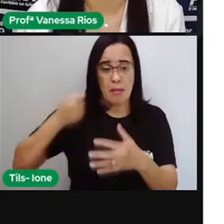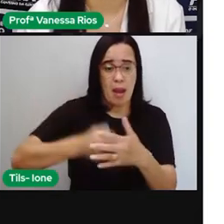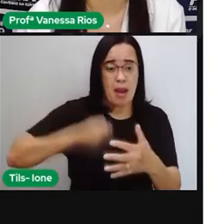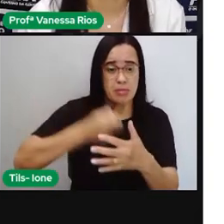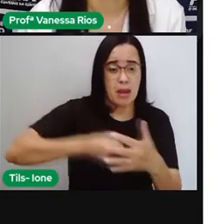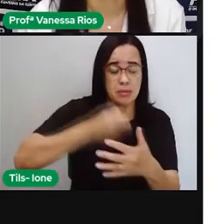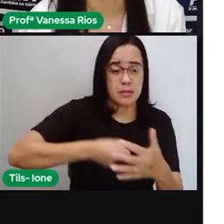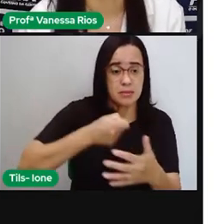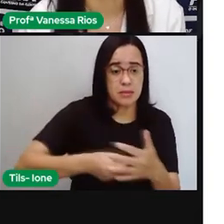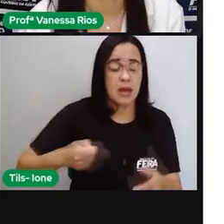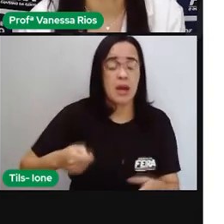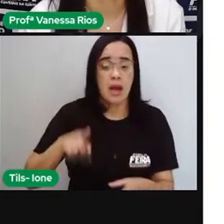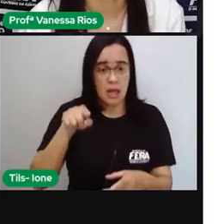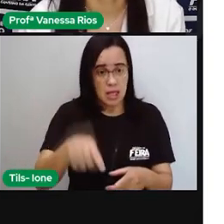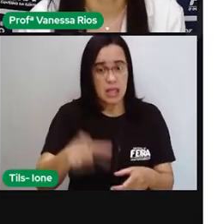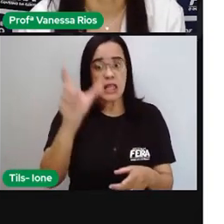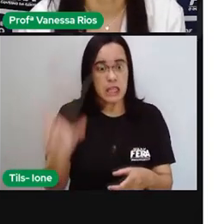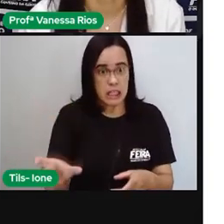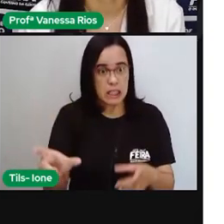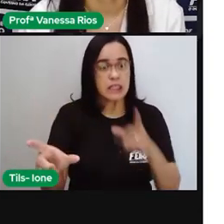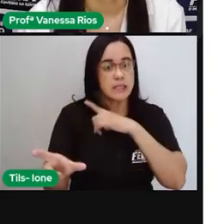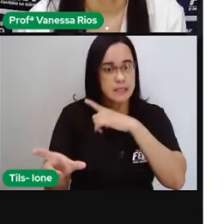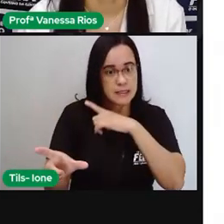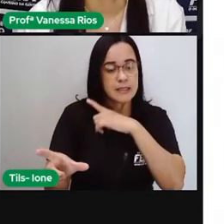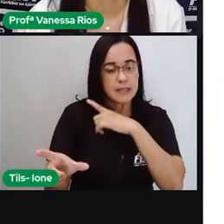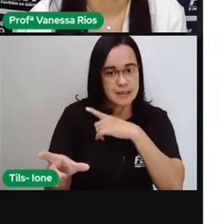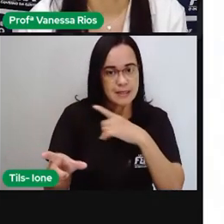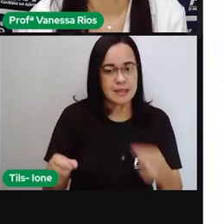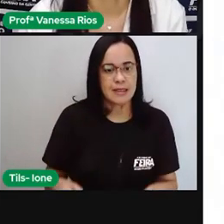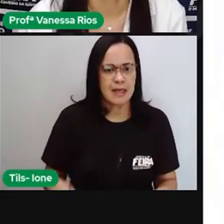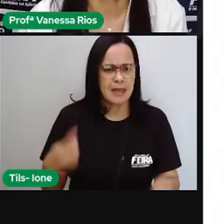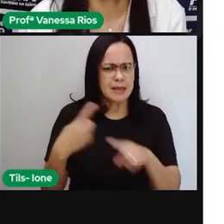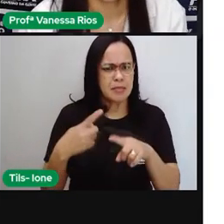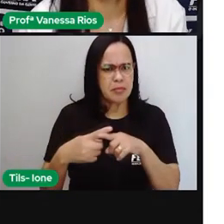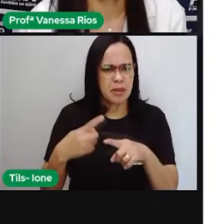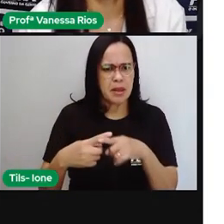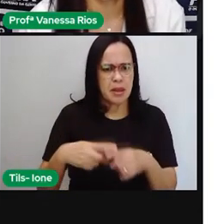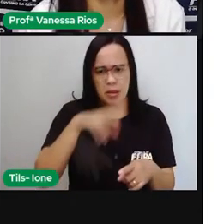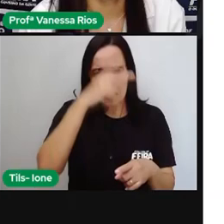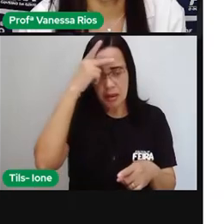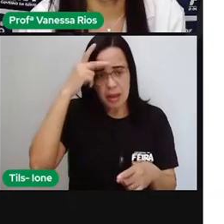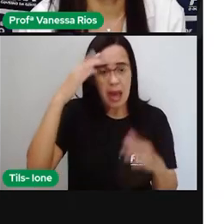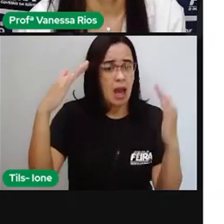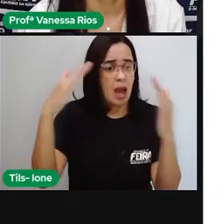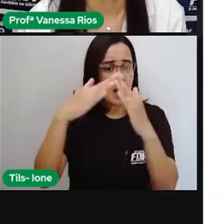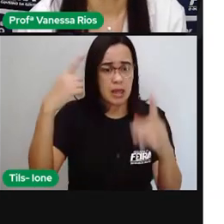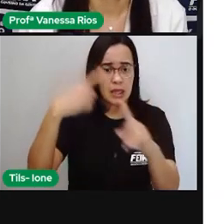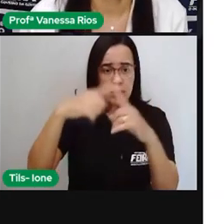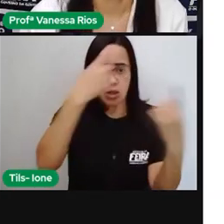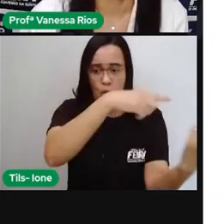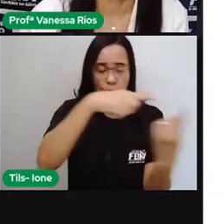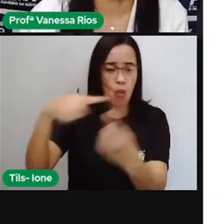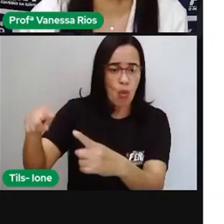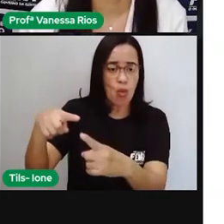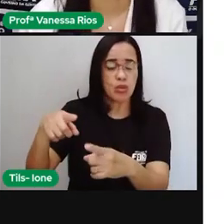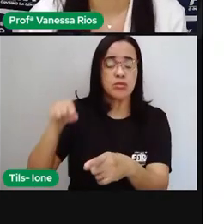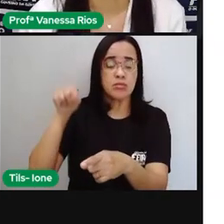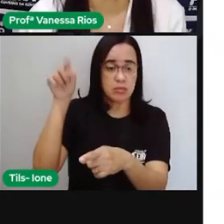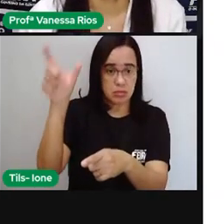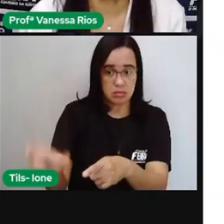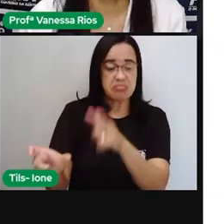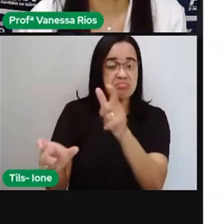diversas situações, o Brasil se tornou um lugar receptivo para muitas nações que vieram para cá